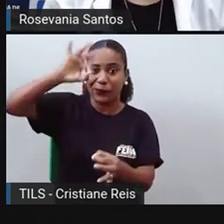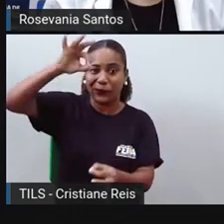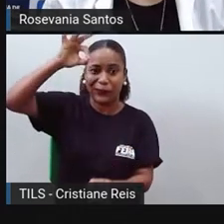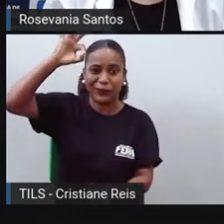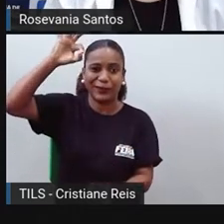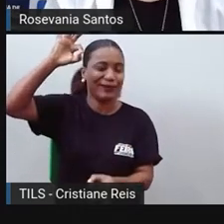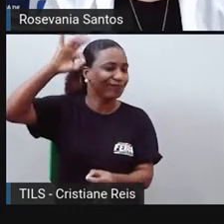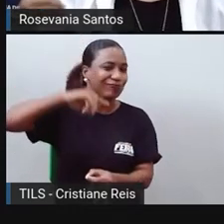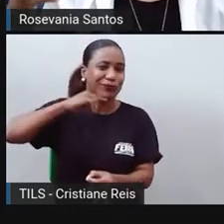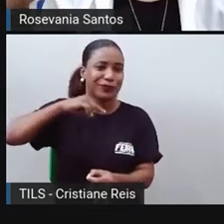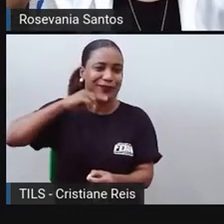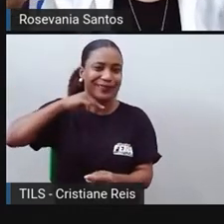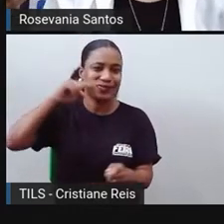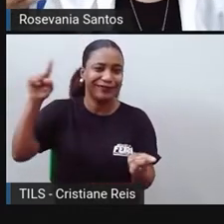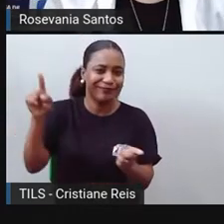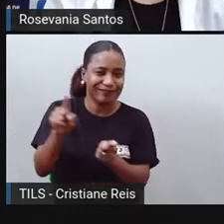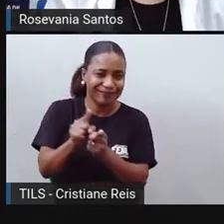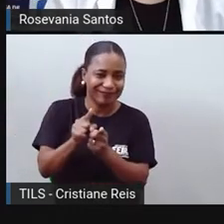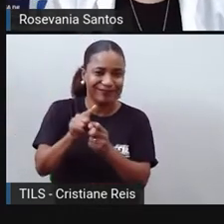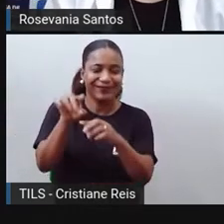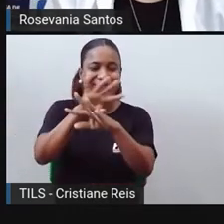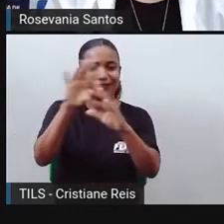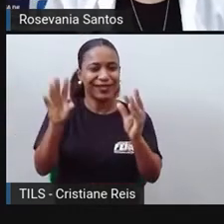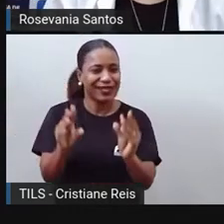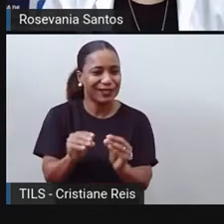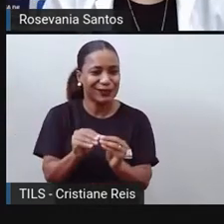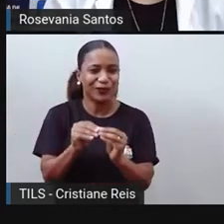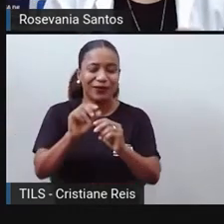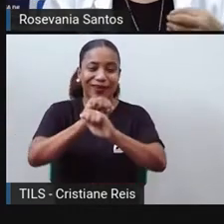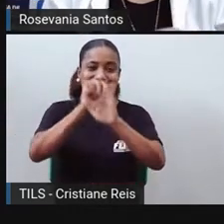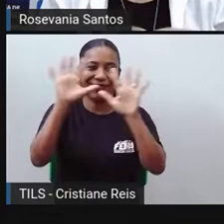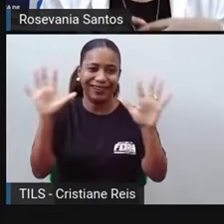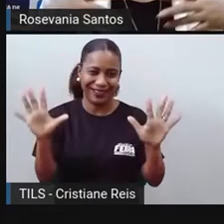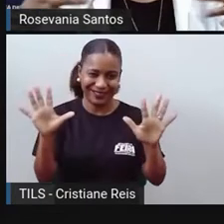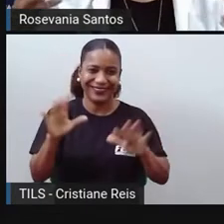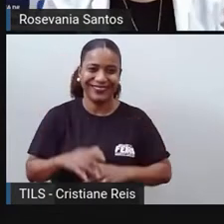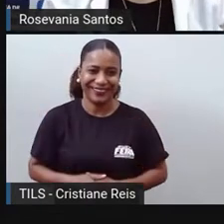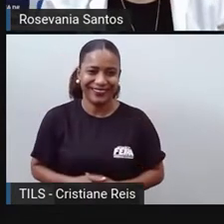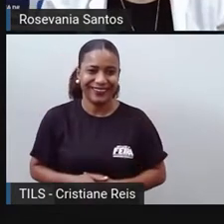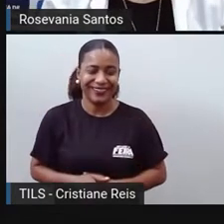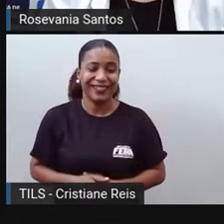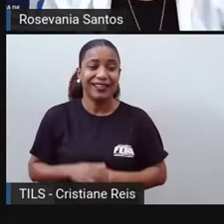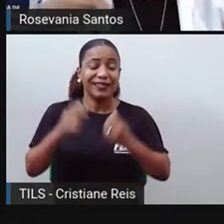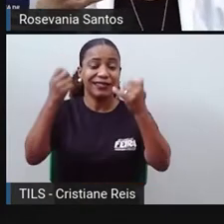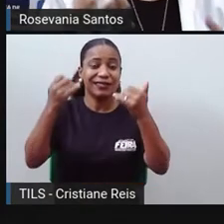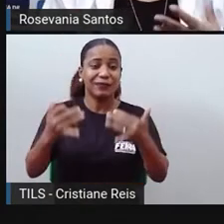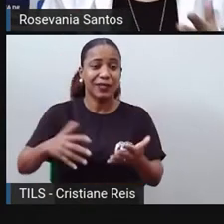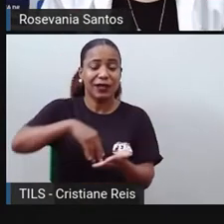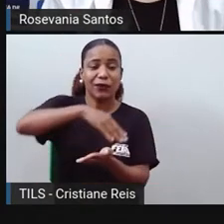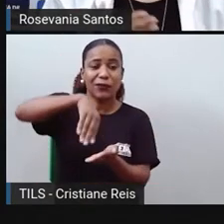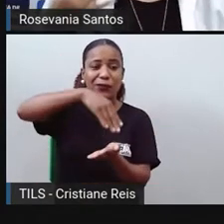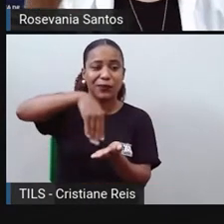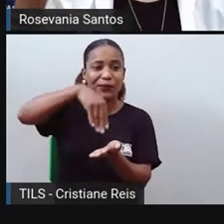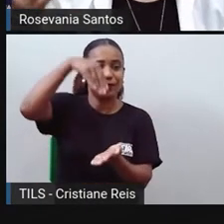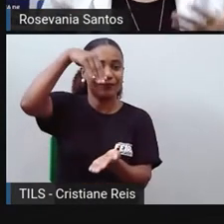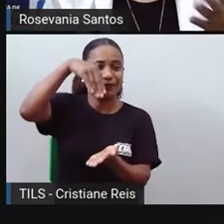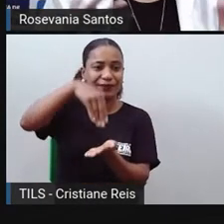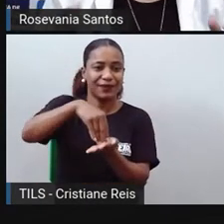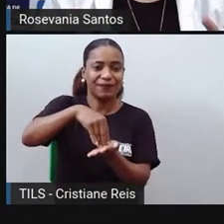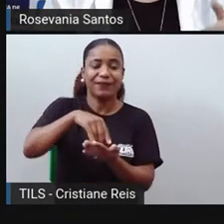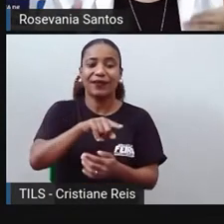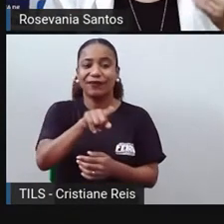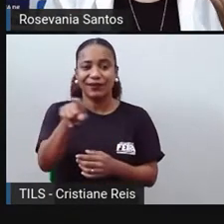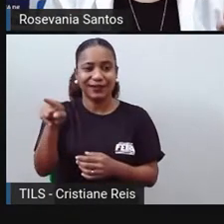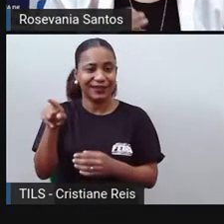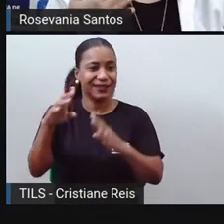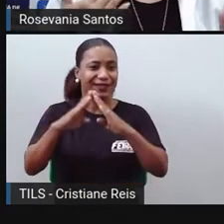vai fazer mesmo é dar uma visão geral, né, características gerais do Oriente Médio, e você aí, né, vai em